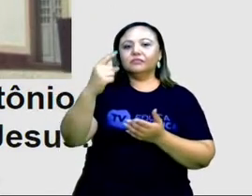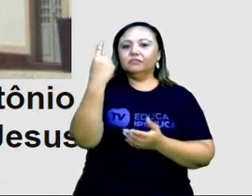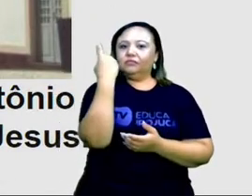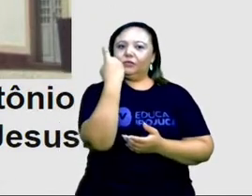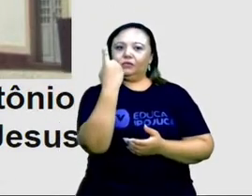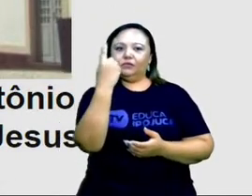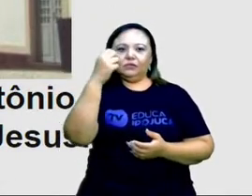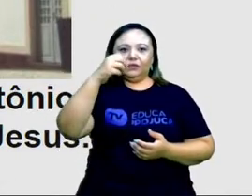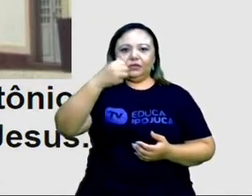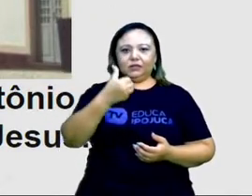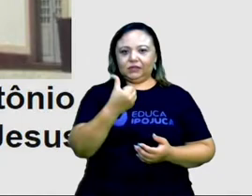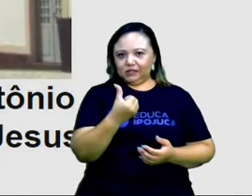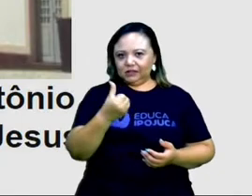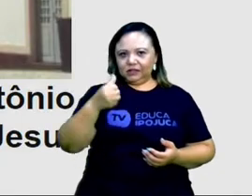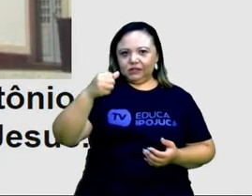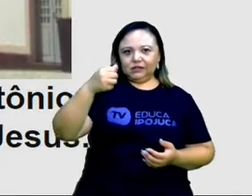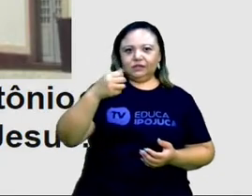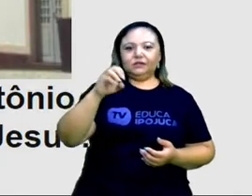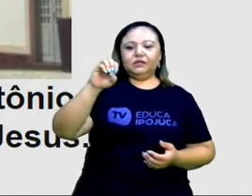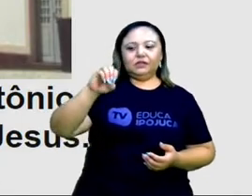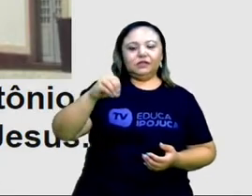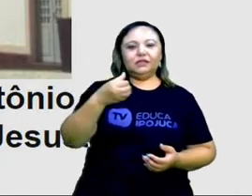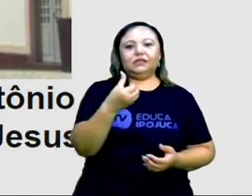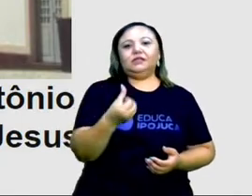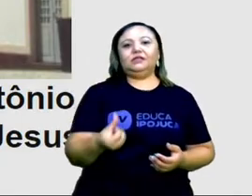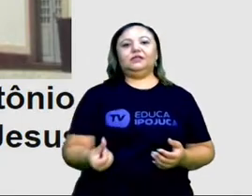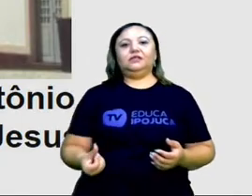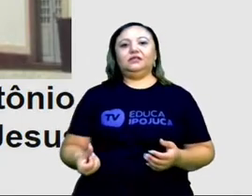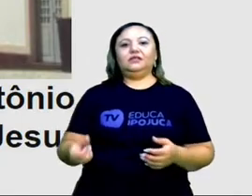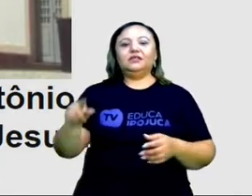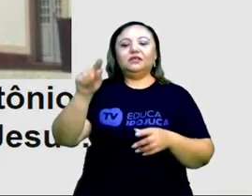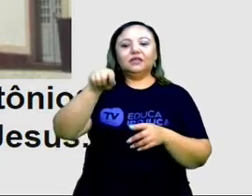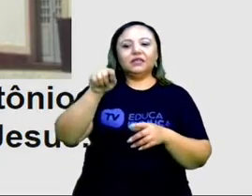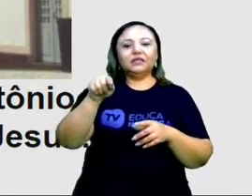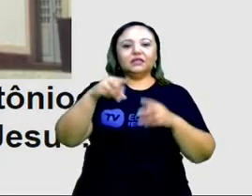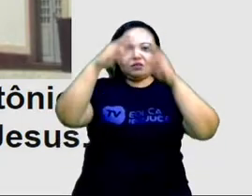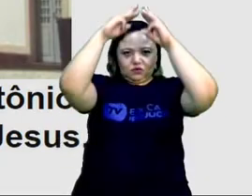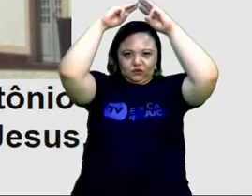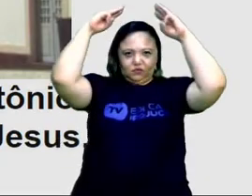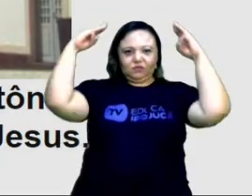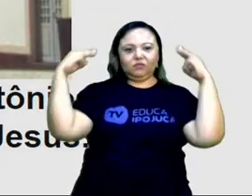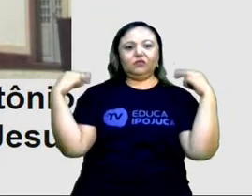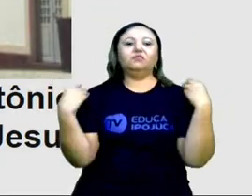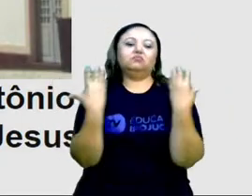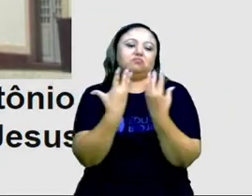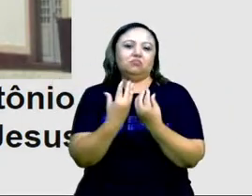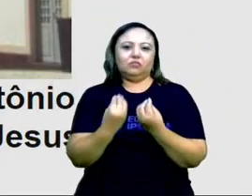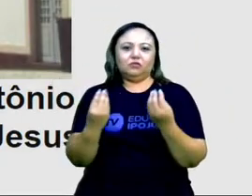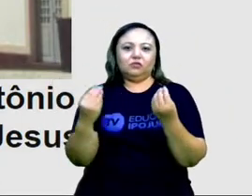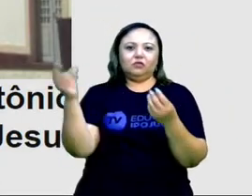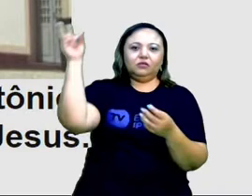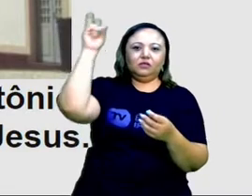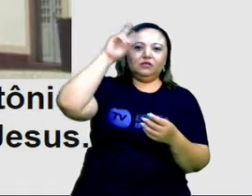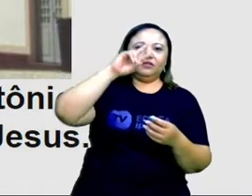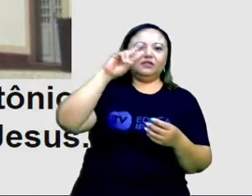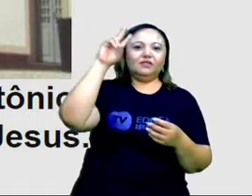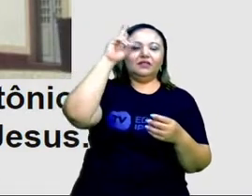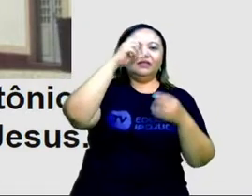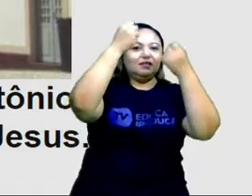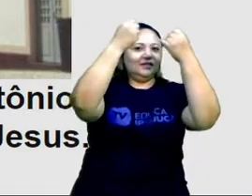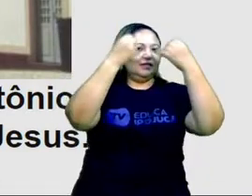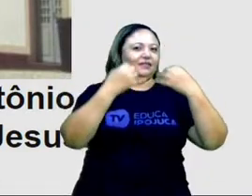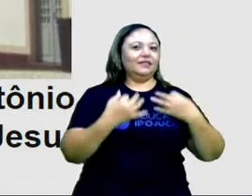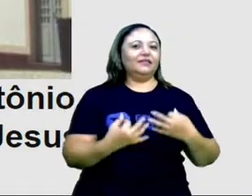1606 pelo Frei Leonardo de Jesus. Esse convento tem muitas histórias para ser